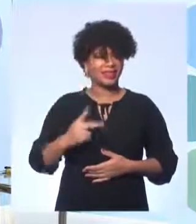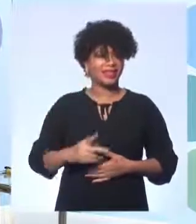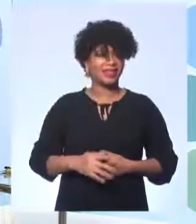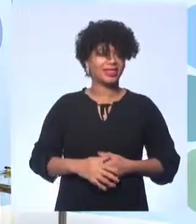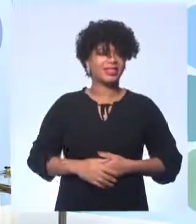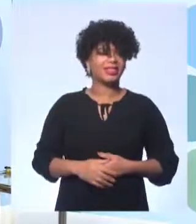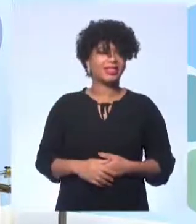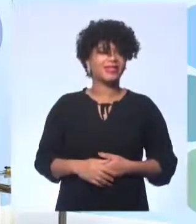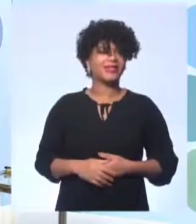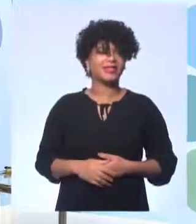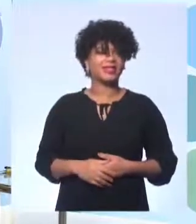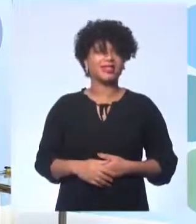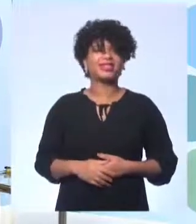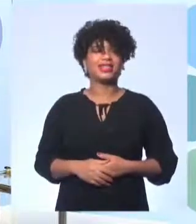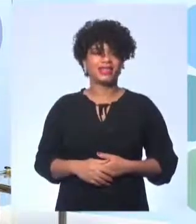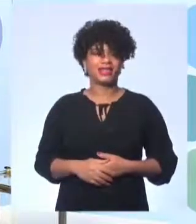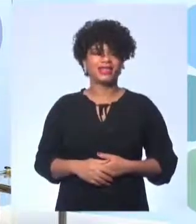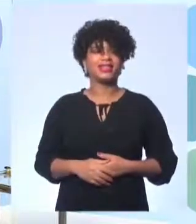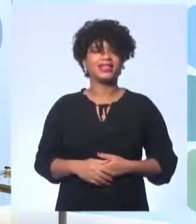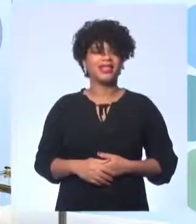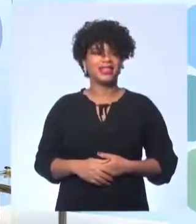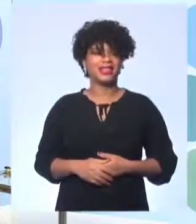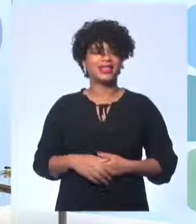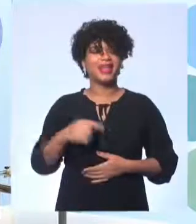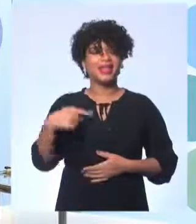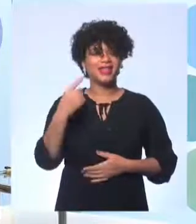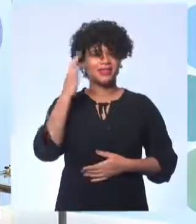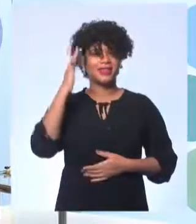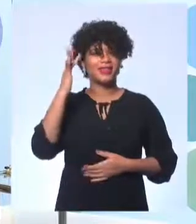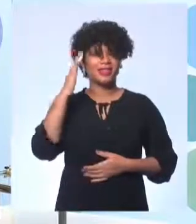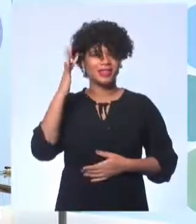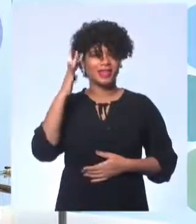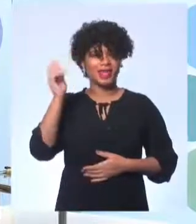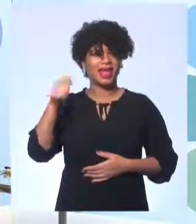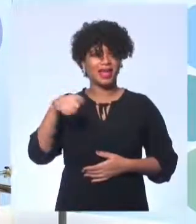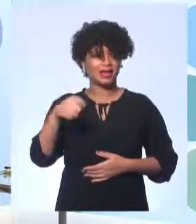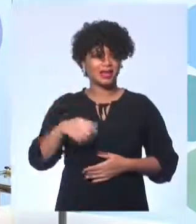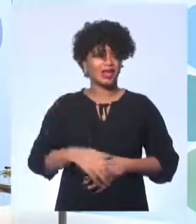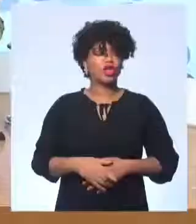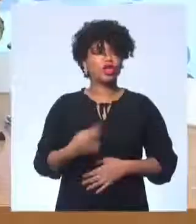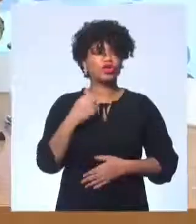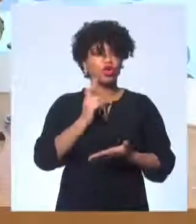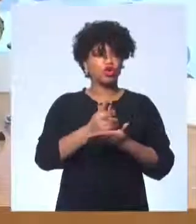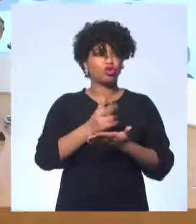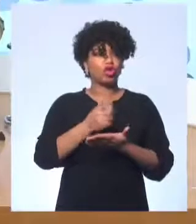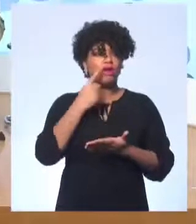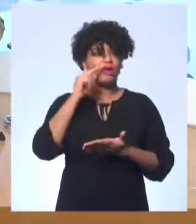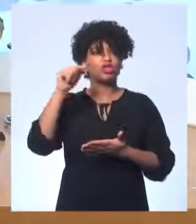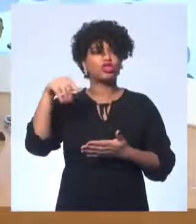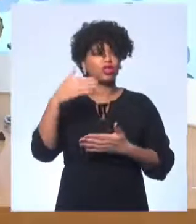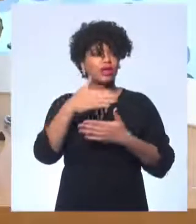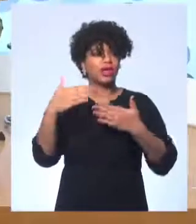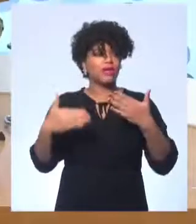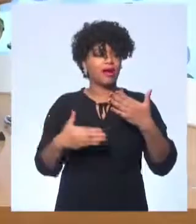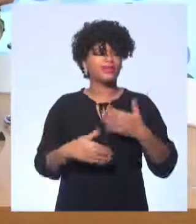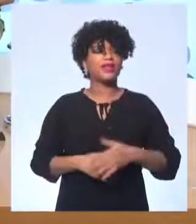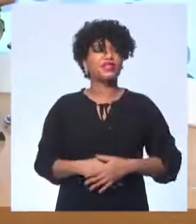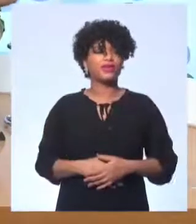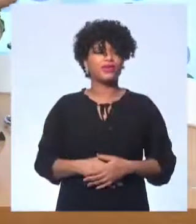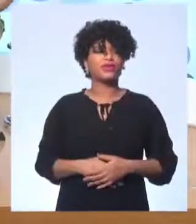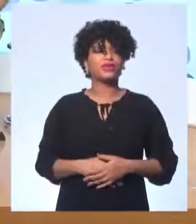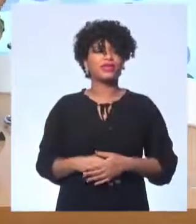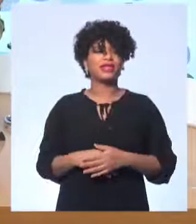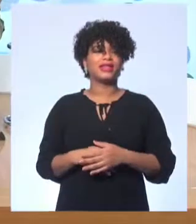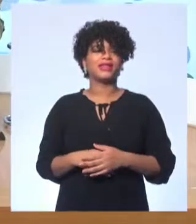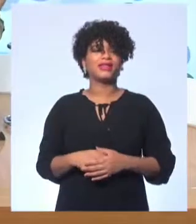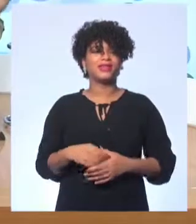acho que tem muitas questões aqui para a gente pensar, né? Então, antes da gente continuar, eu vou pedir para passar o próximo slide,